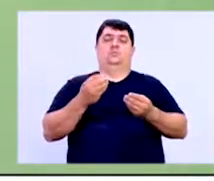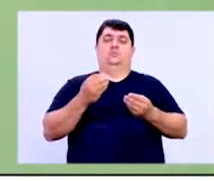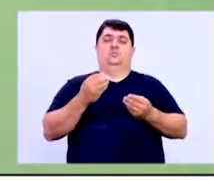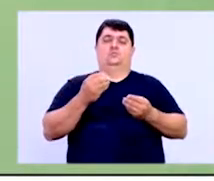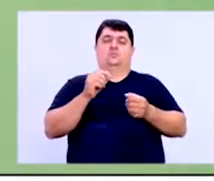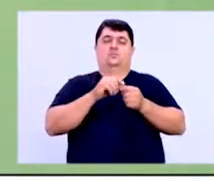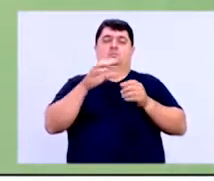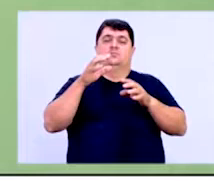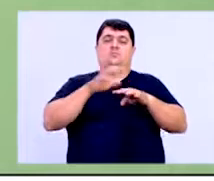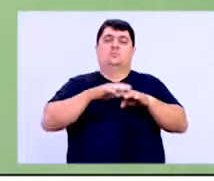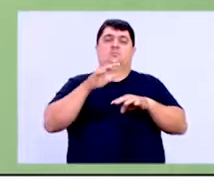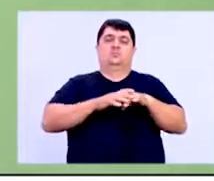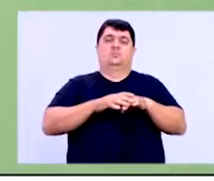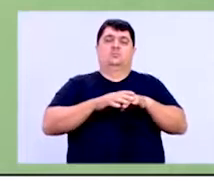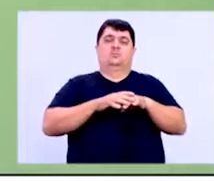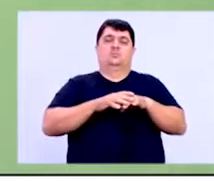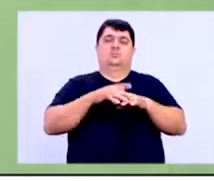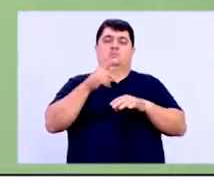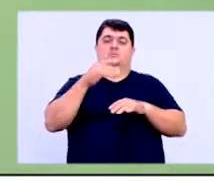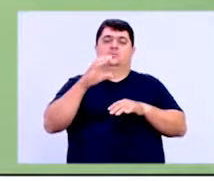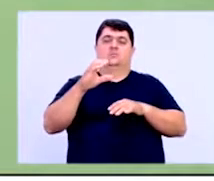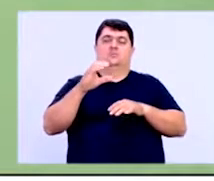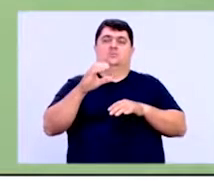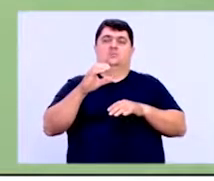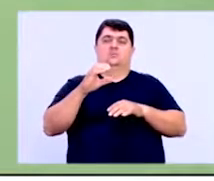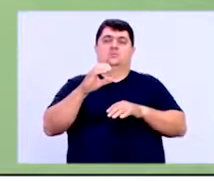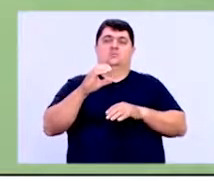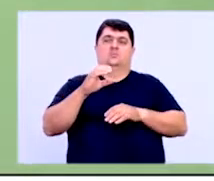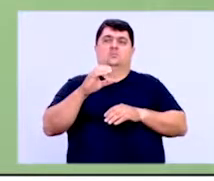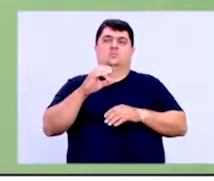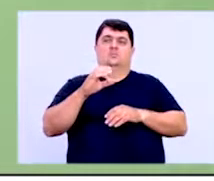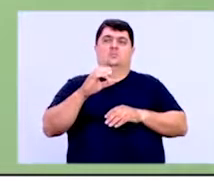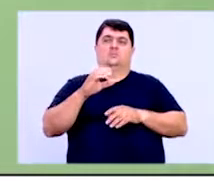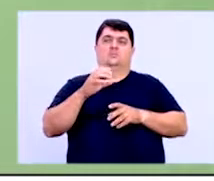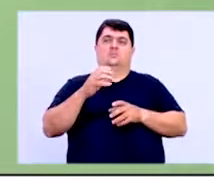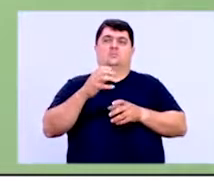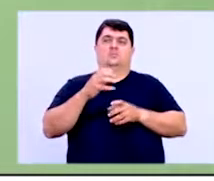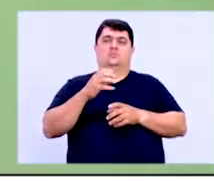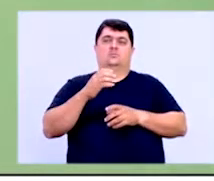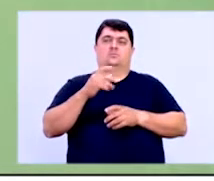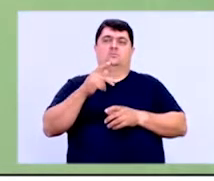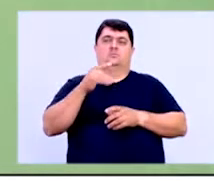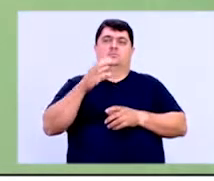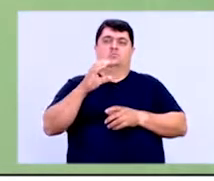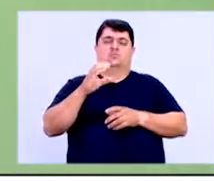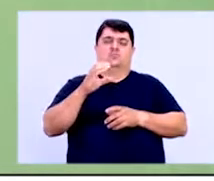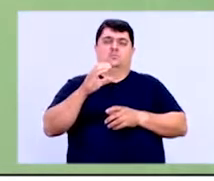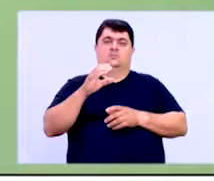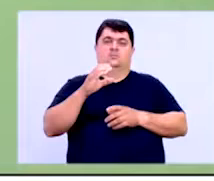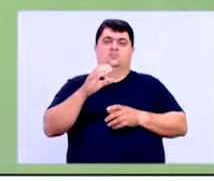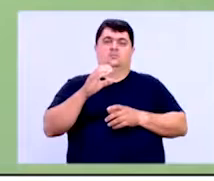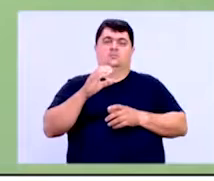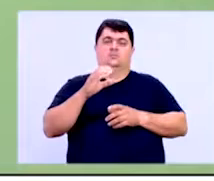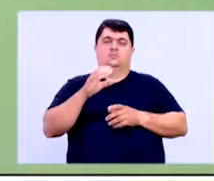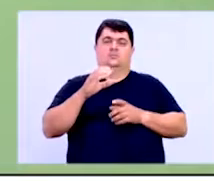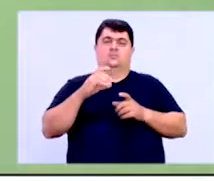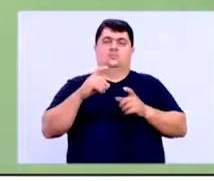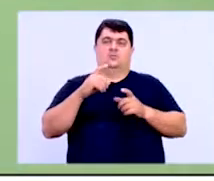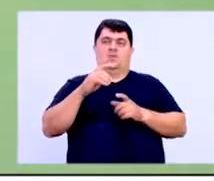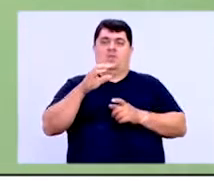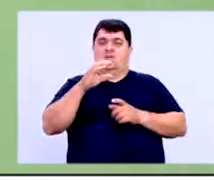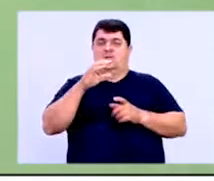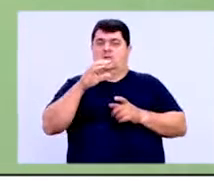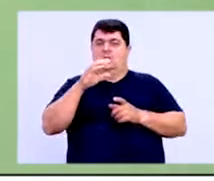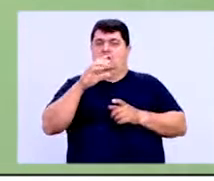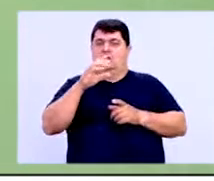fazer o cálculo? Qual é o PEC desses custos aqui dessa empresa? PEC. Custo de despesas